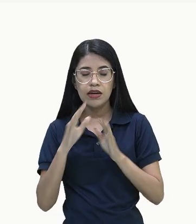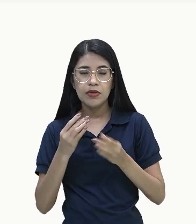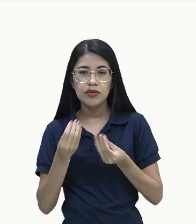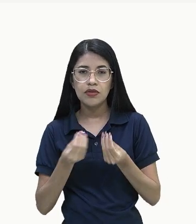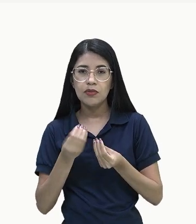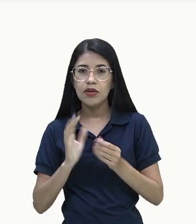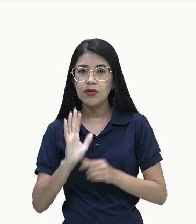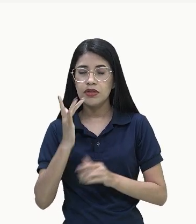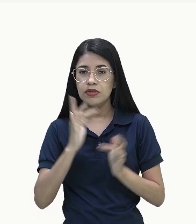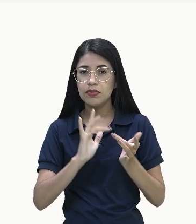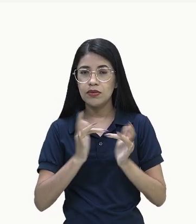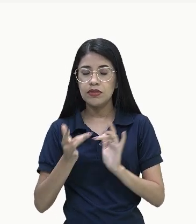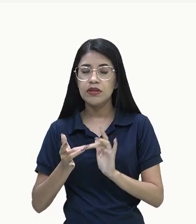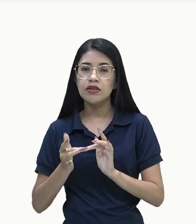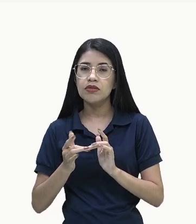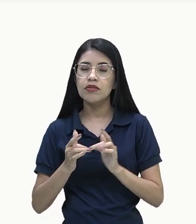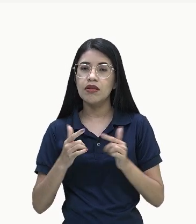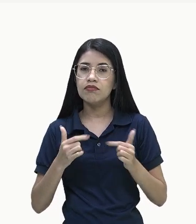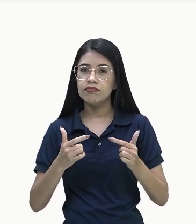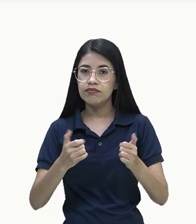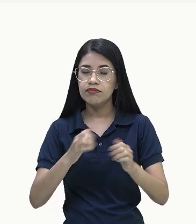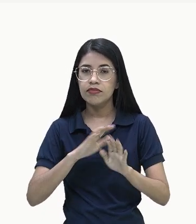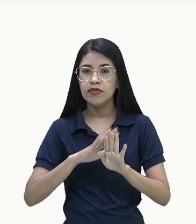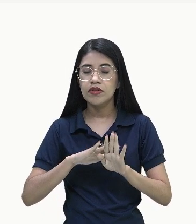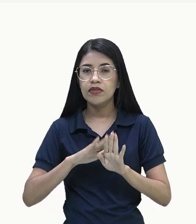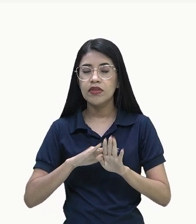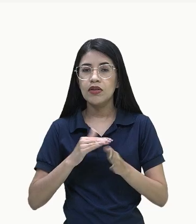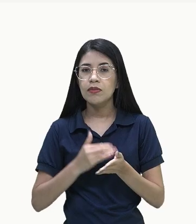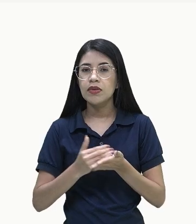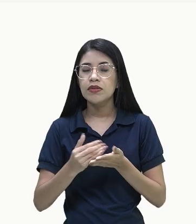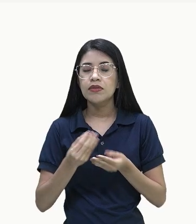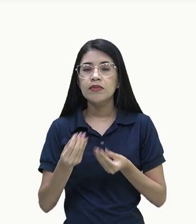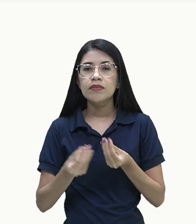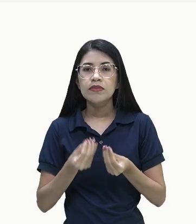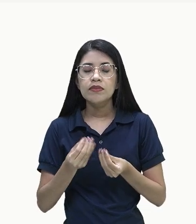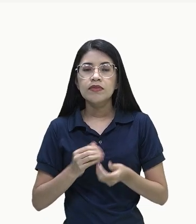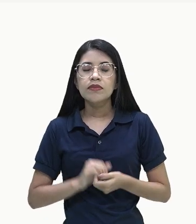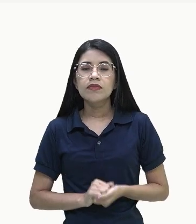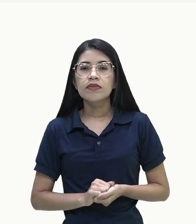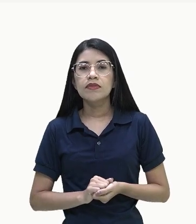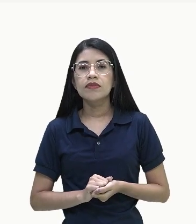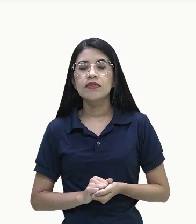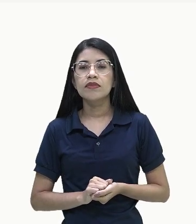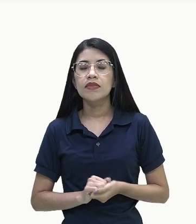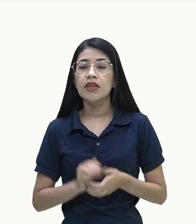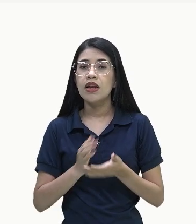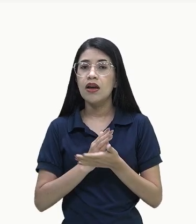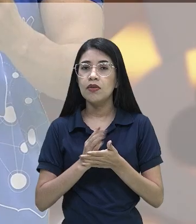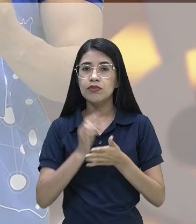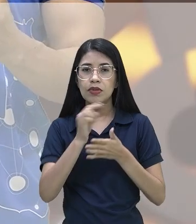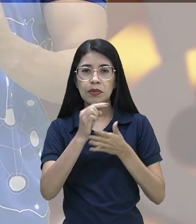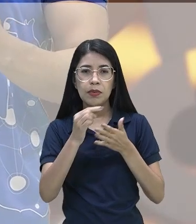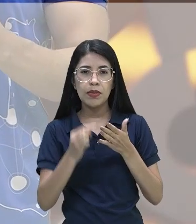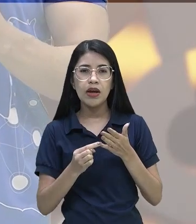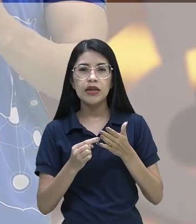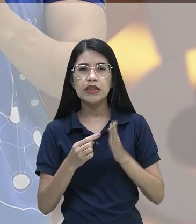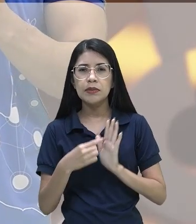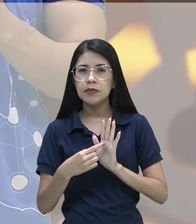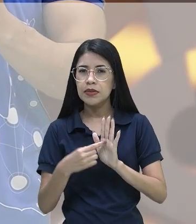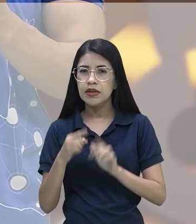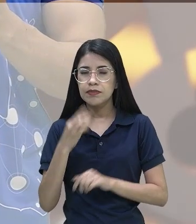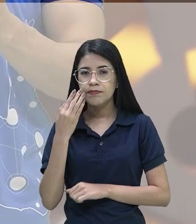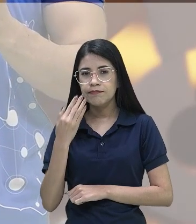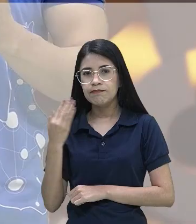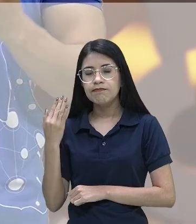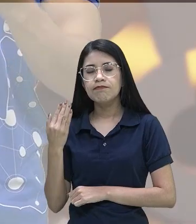que a Guerra Fria ela vai surgir, ela vai acontecer, certo? Alguns pontos eu já destaquei aqui